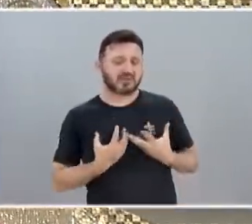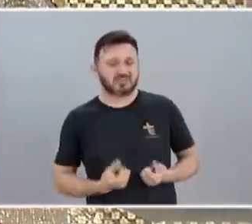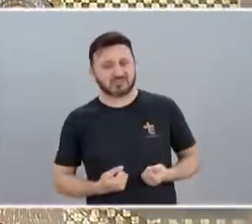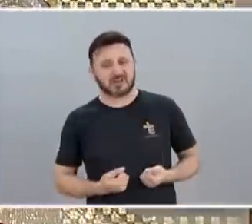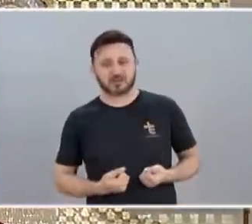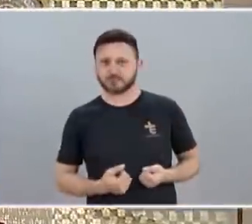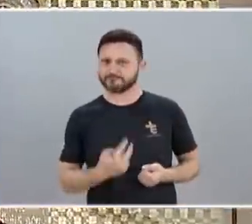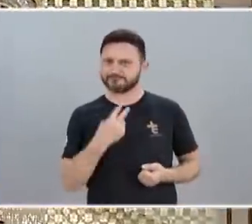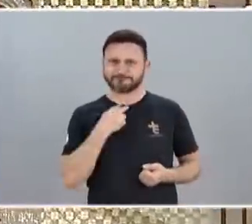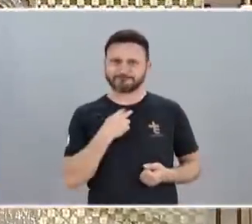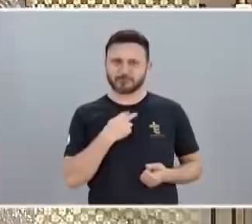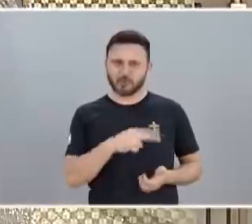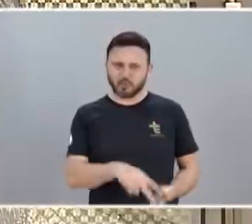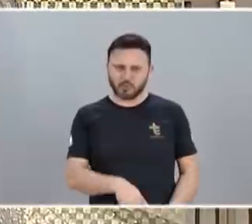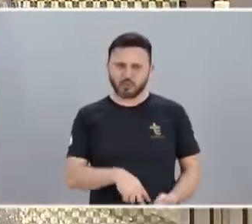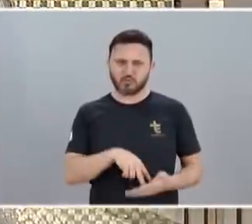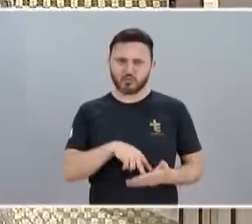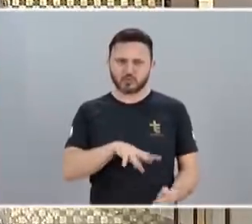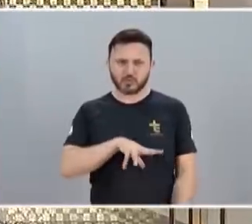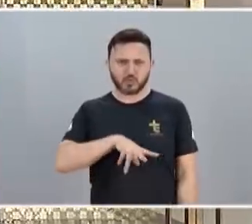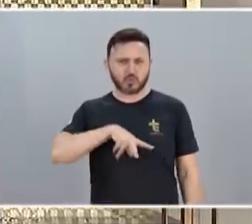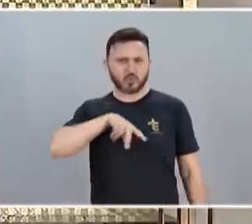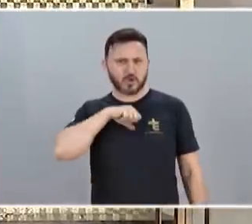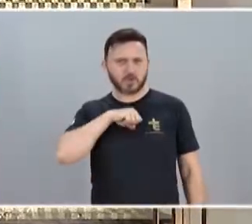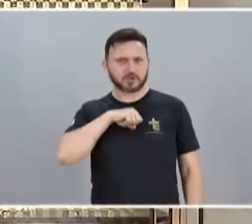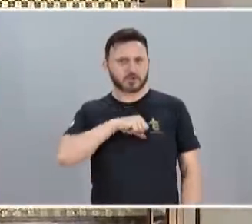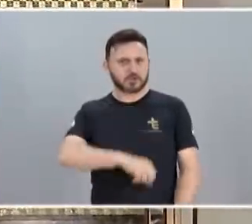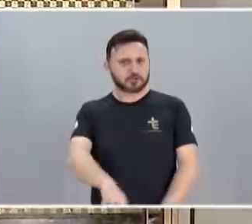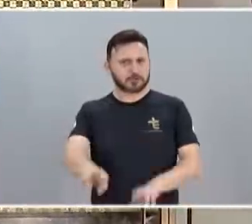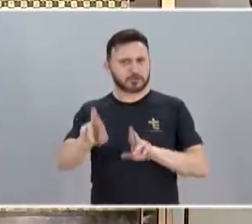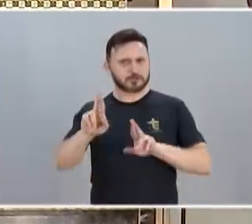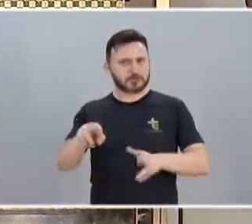de você e te tirar a esperança.